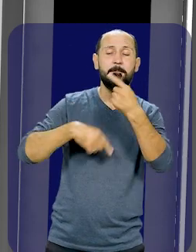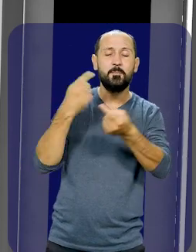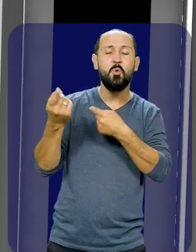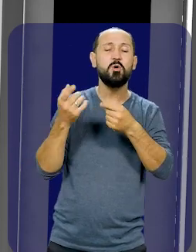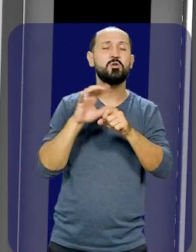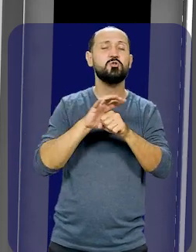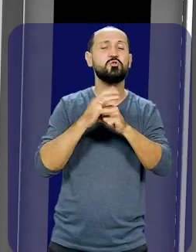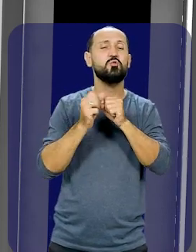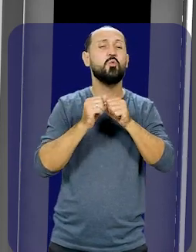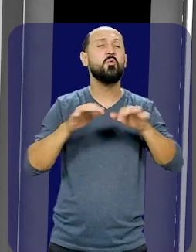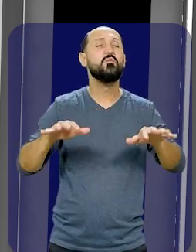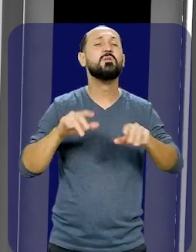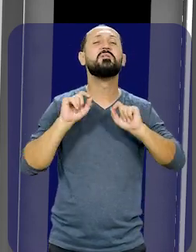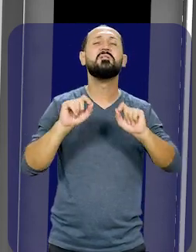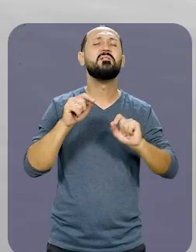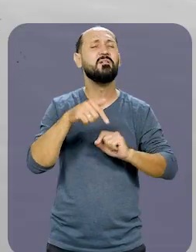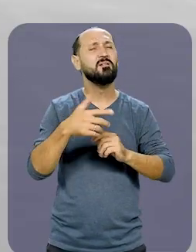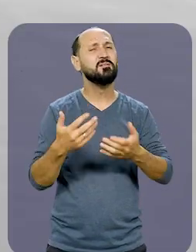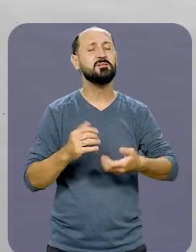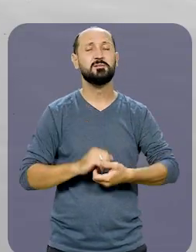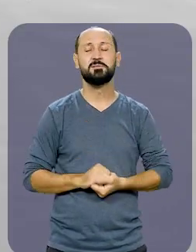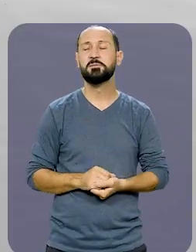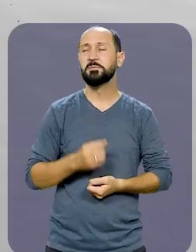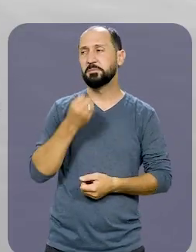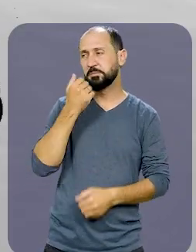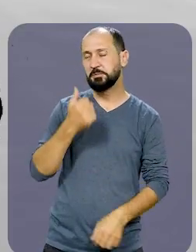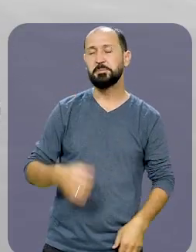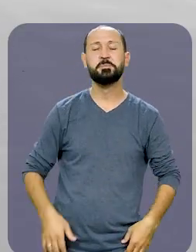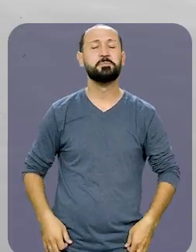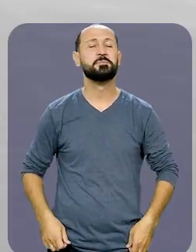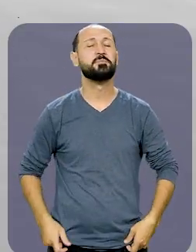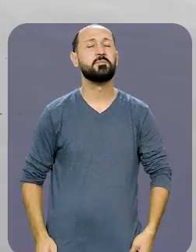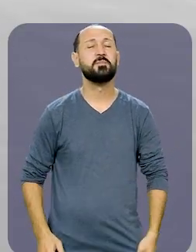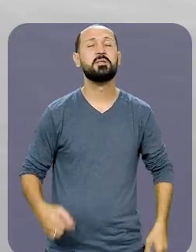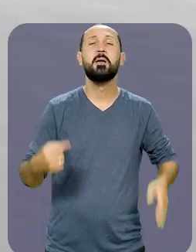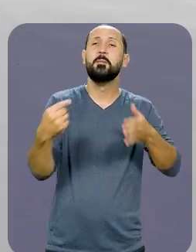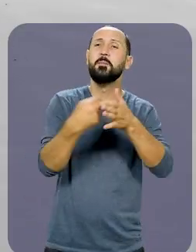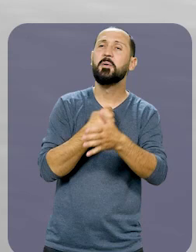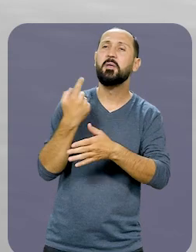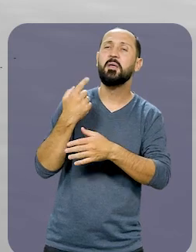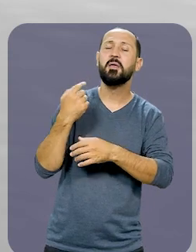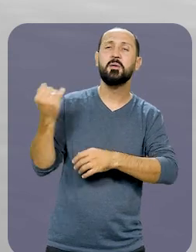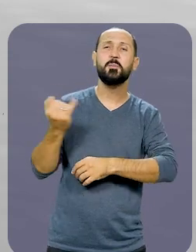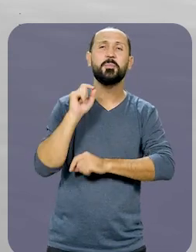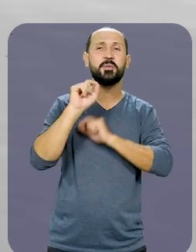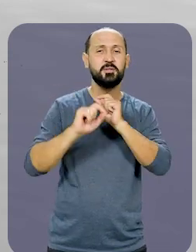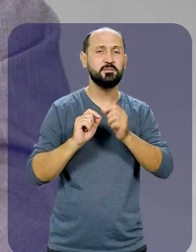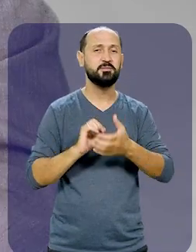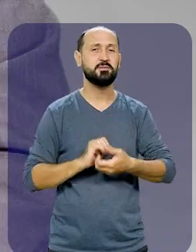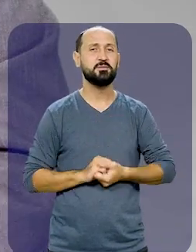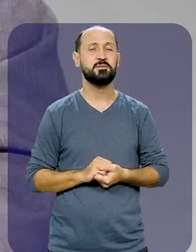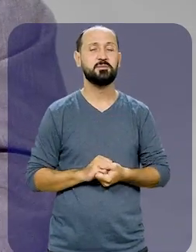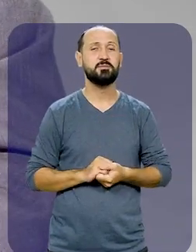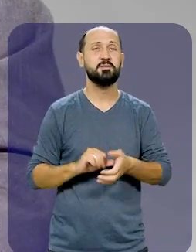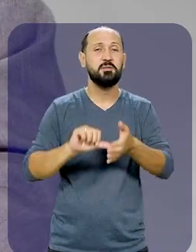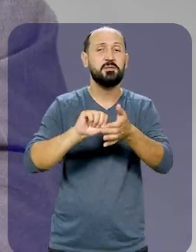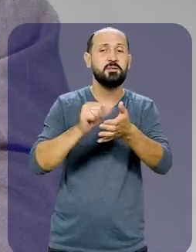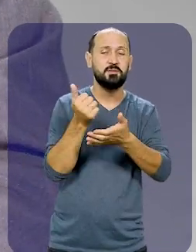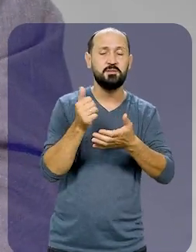O que é isso? Muito bom. Essa pergunta é importante e